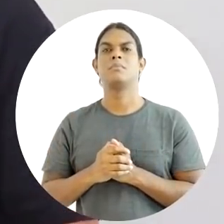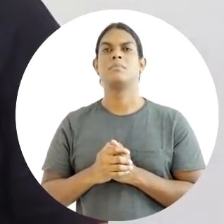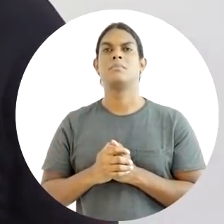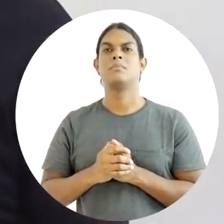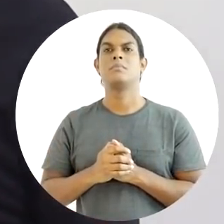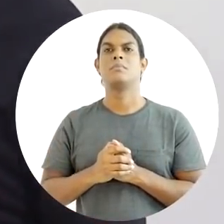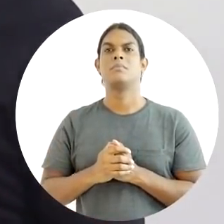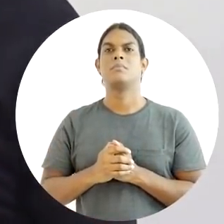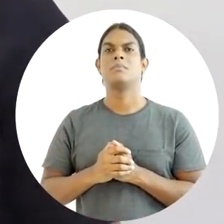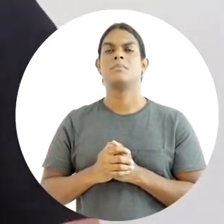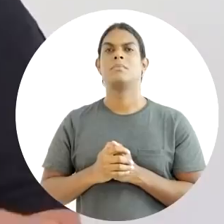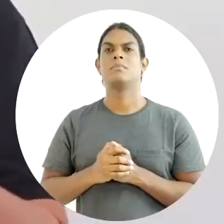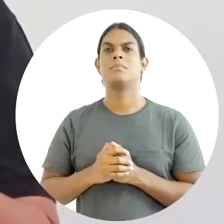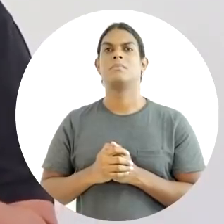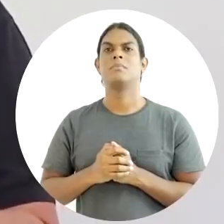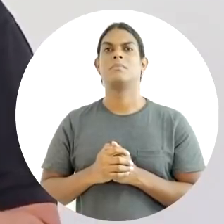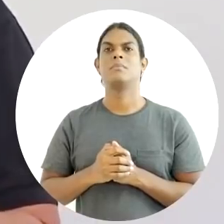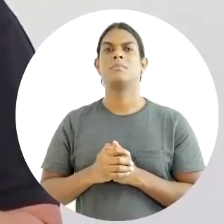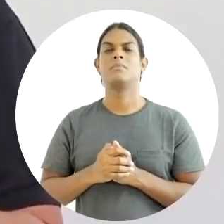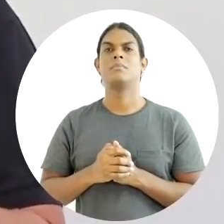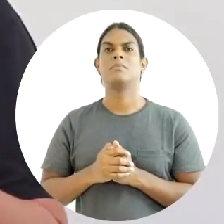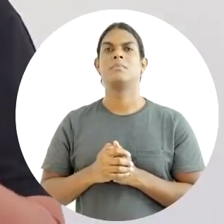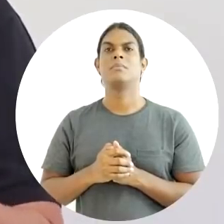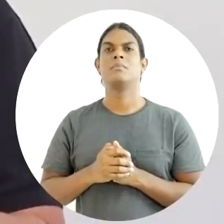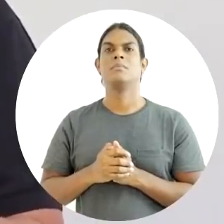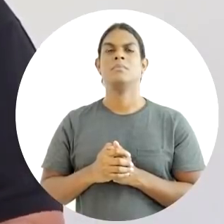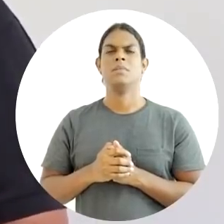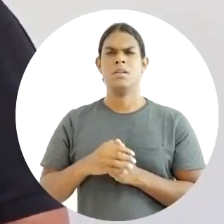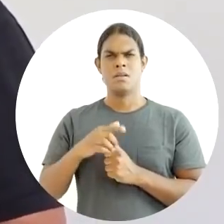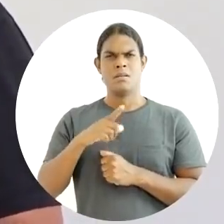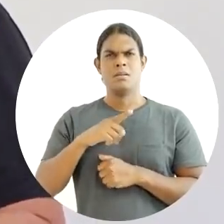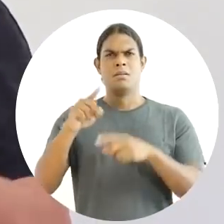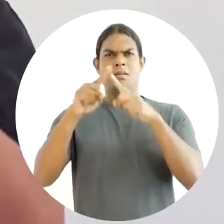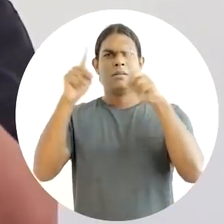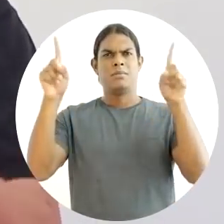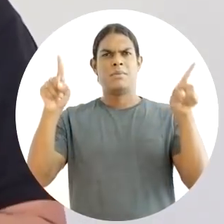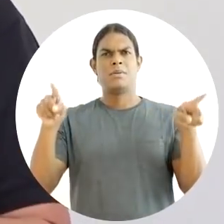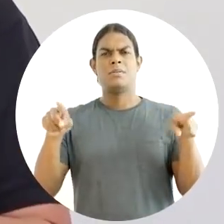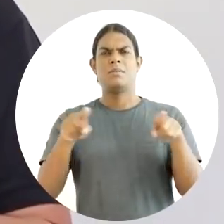pacientemente. Ok? Na tabela, tem uma tabela